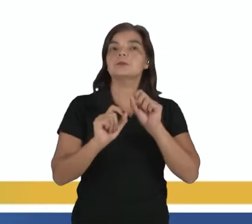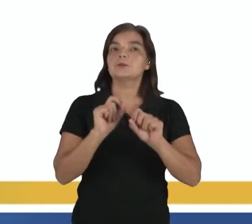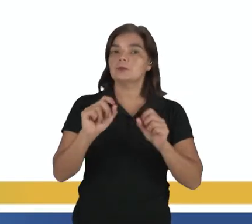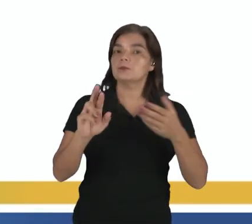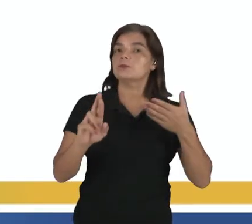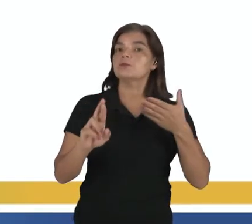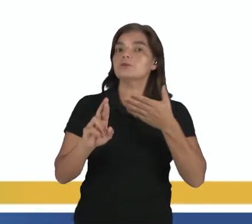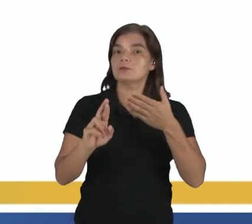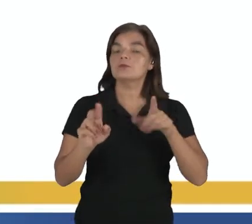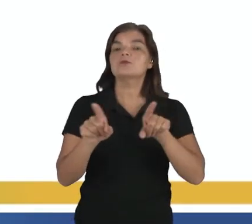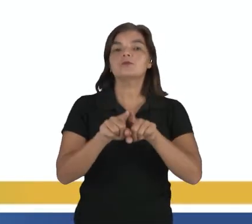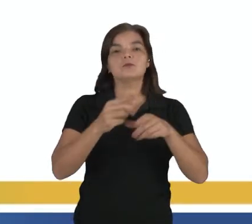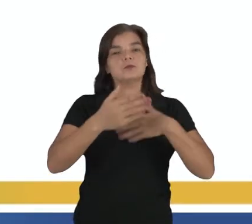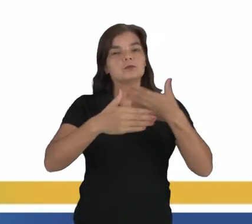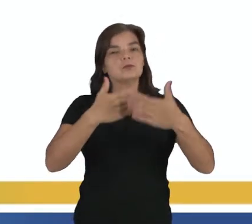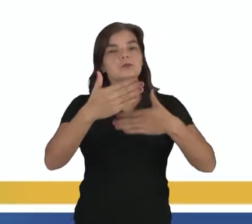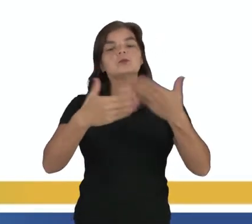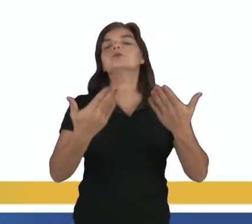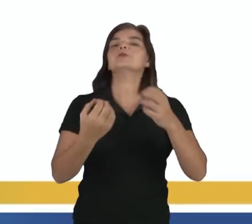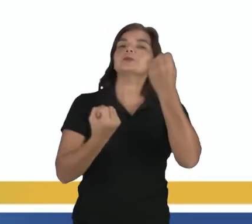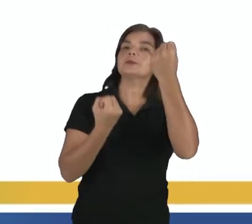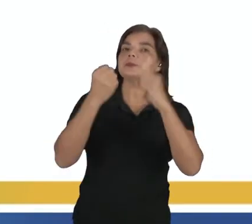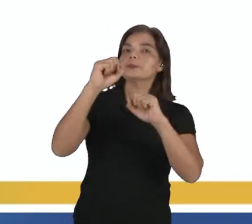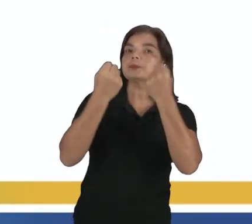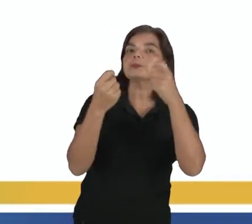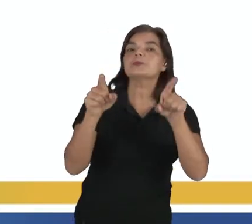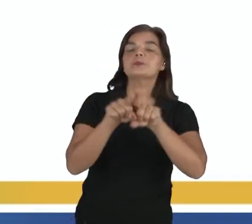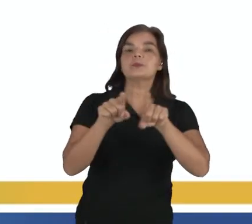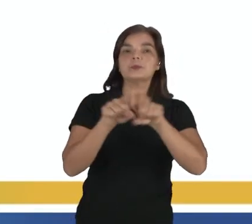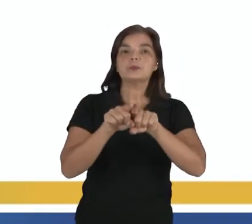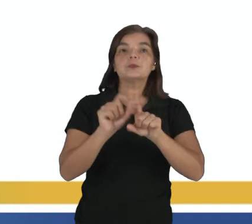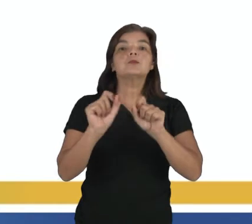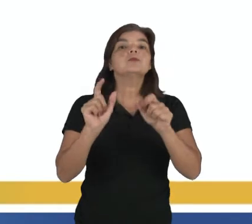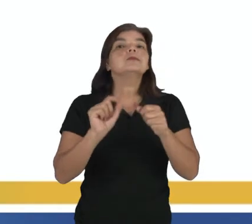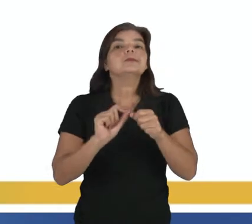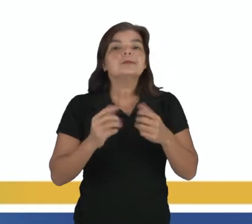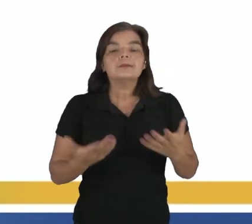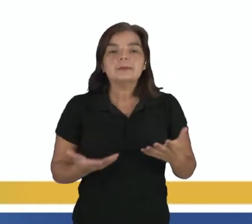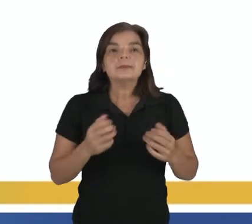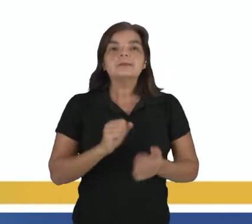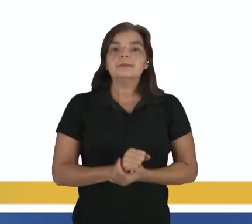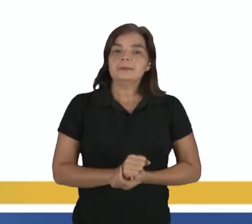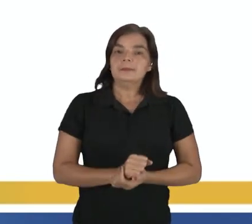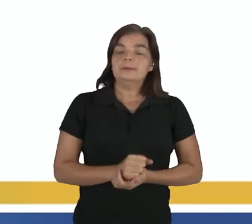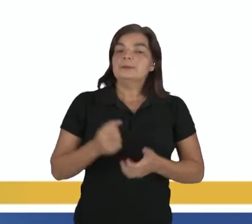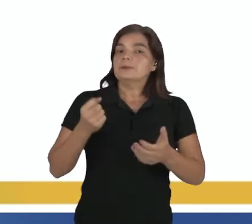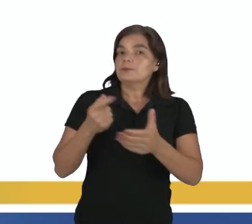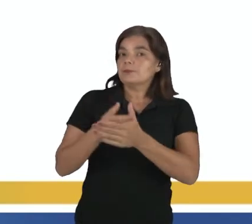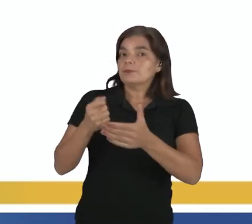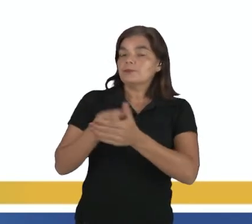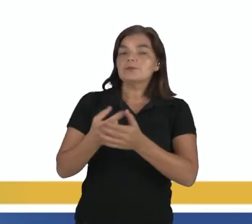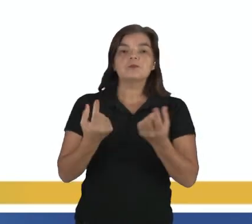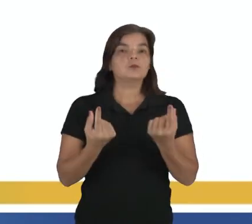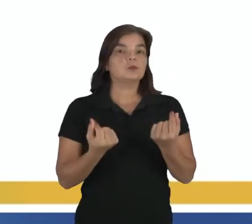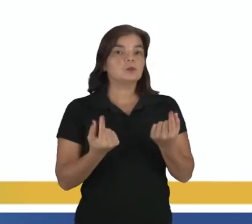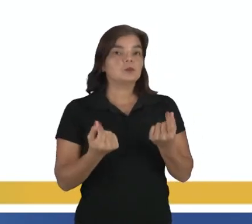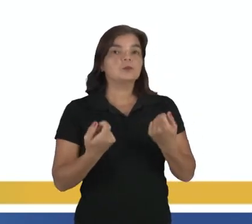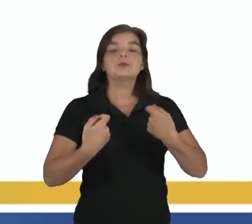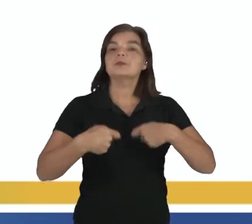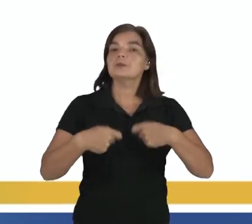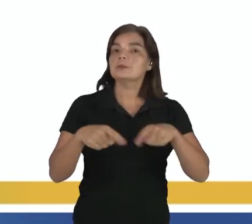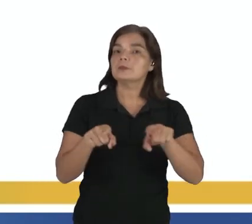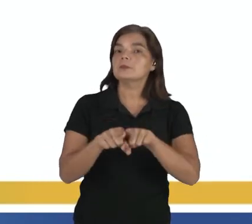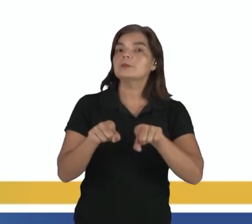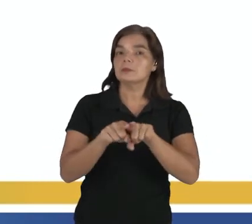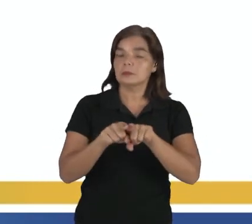se reportando a esse processo, a indústria, o que é que se produz, né, as compras, o dinheiro que é